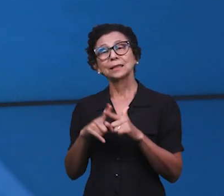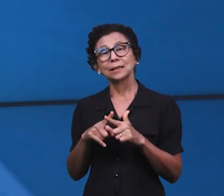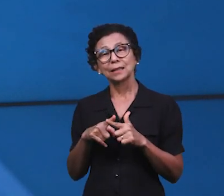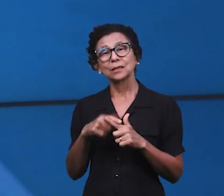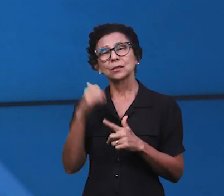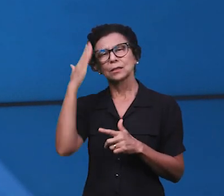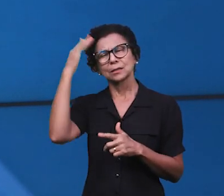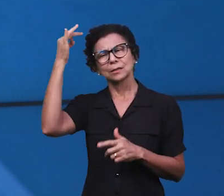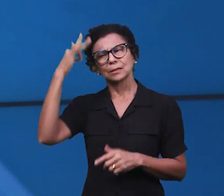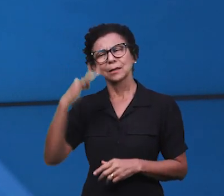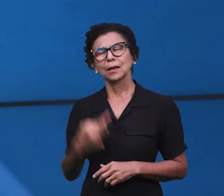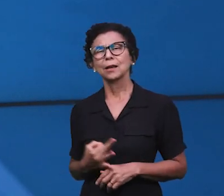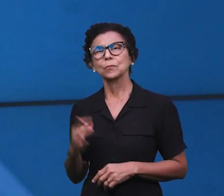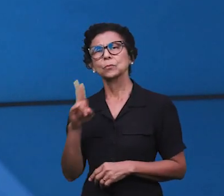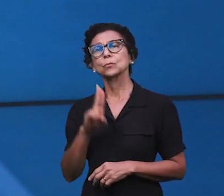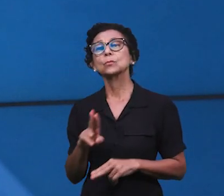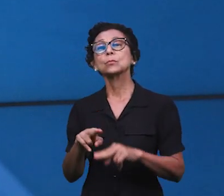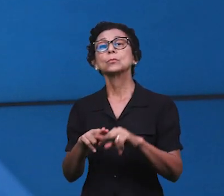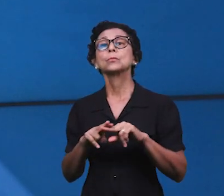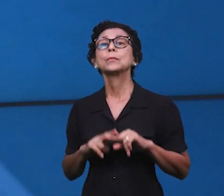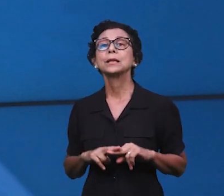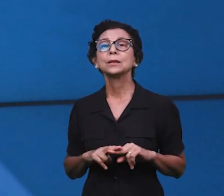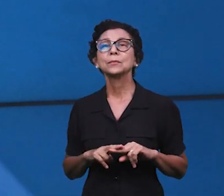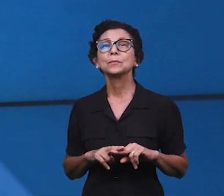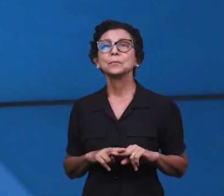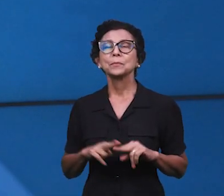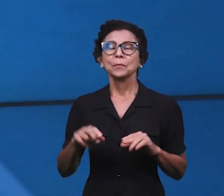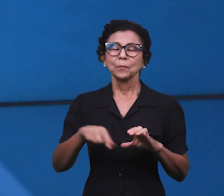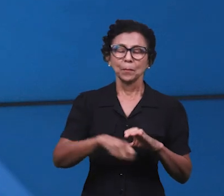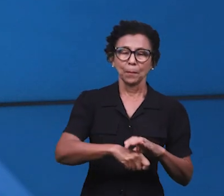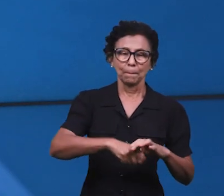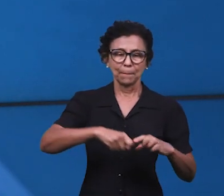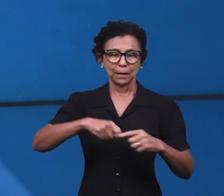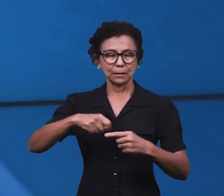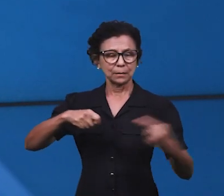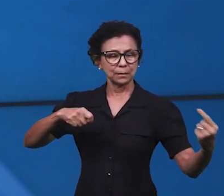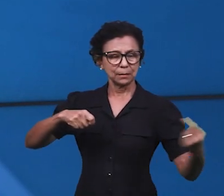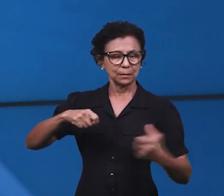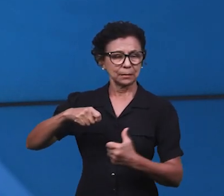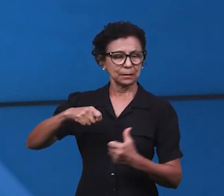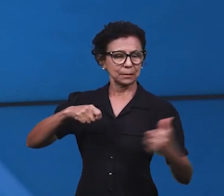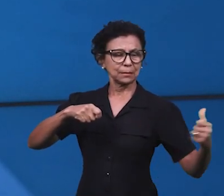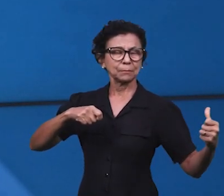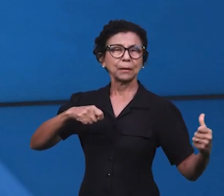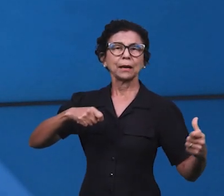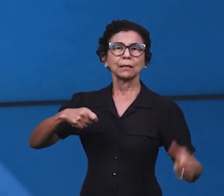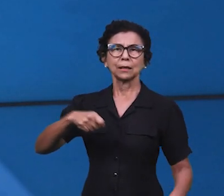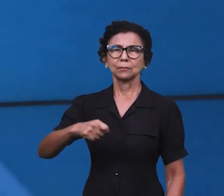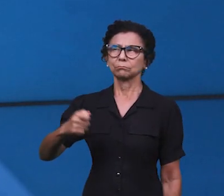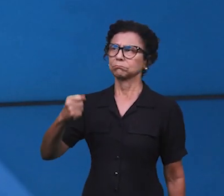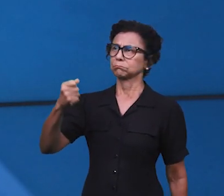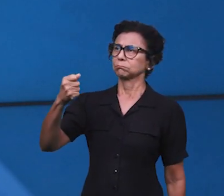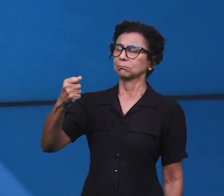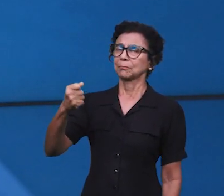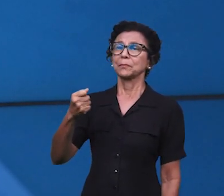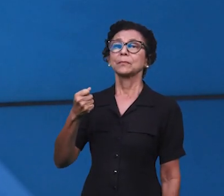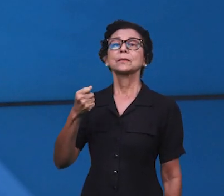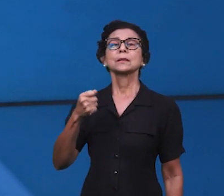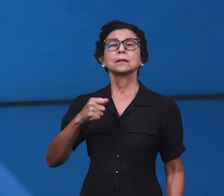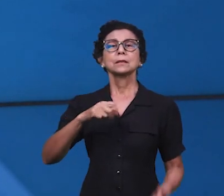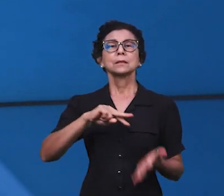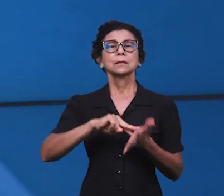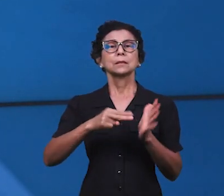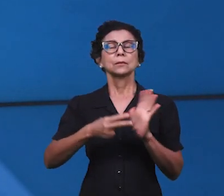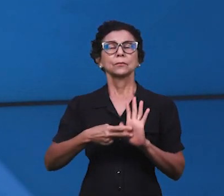ela usou ali o recurso. Qual foi o recurso? A espada aguda de 2 gumes, ou de 2 fios, que é exatamente a capacidade